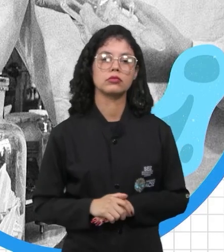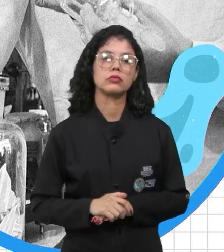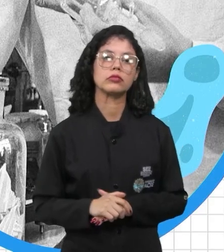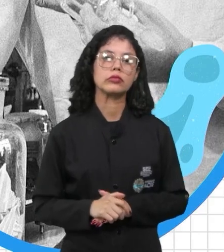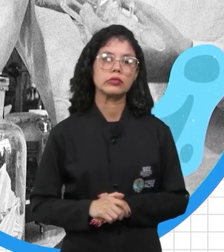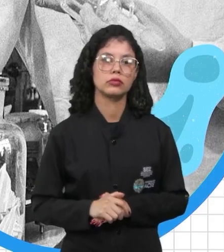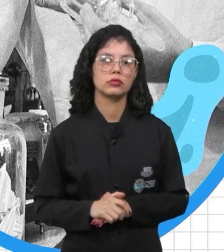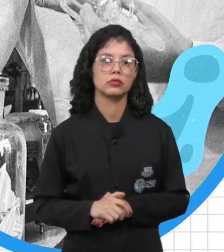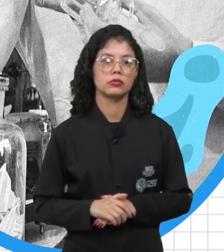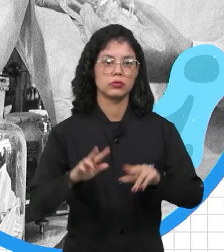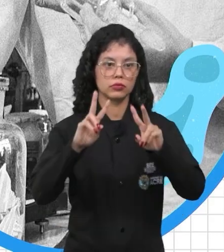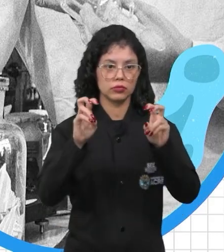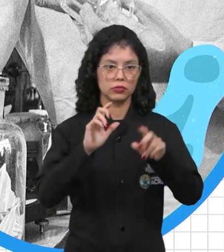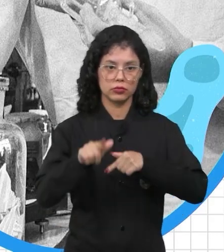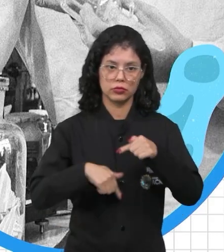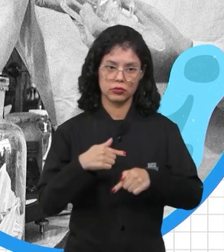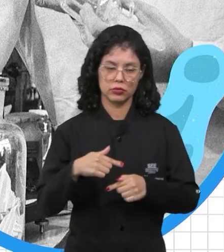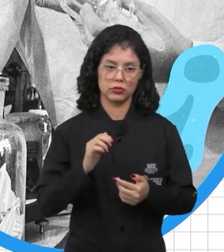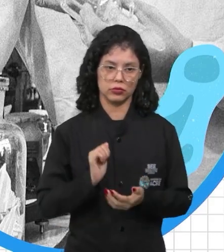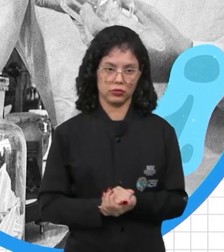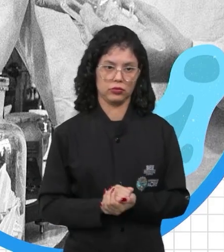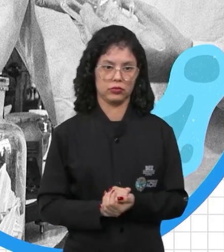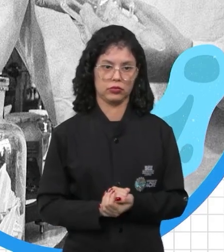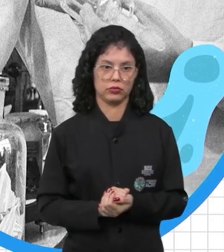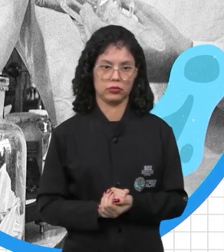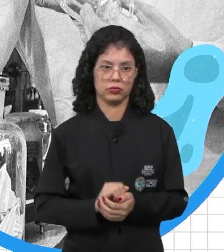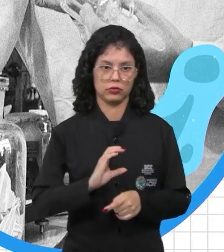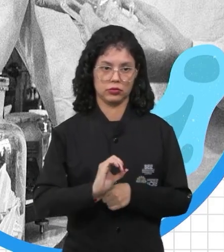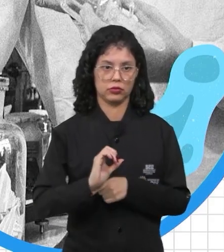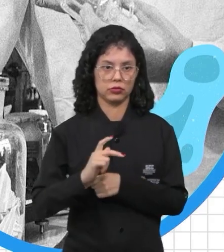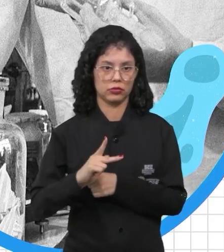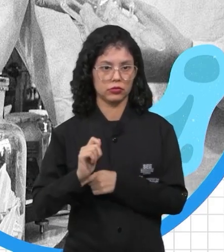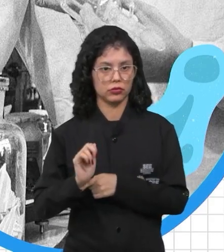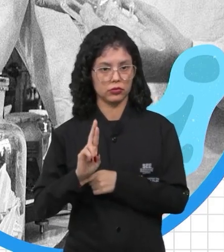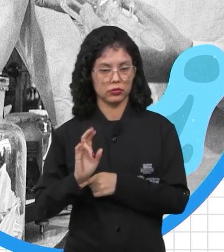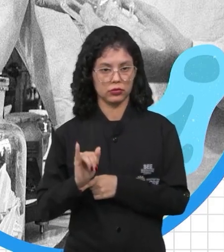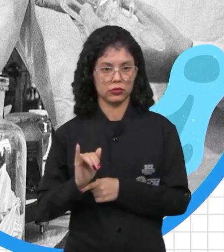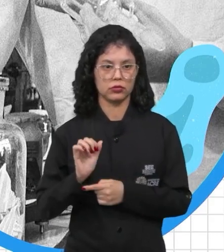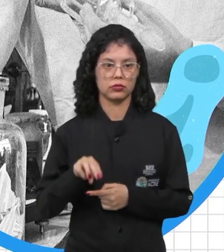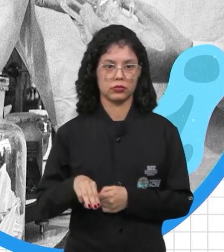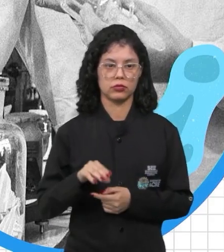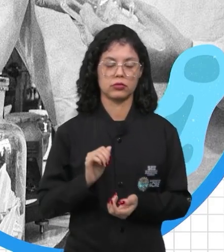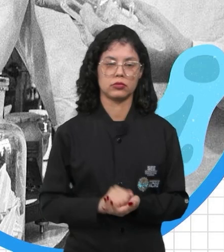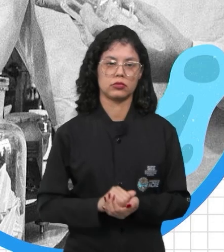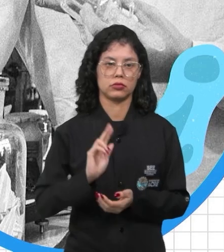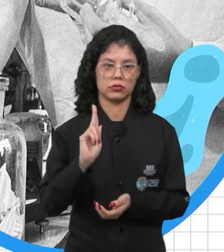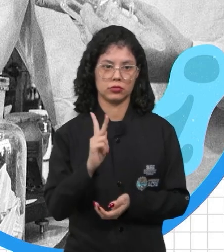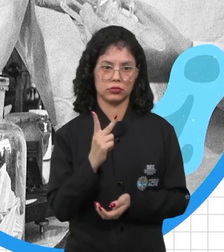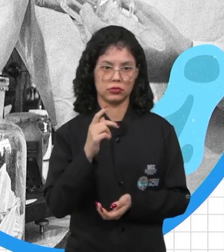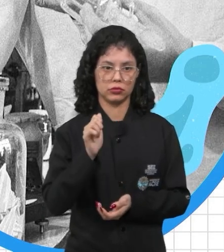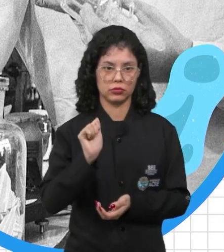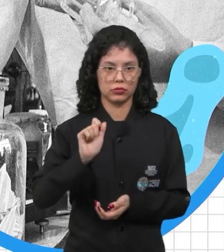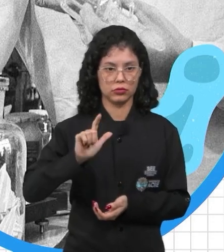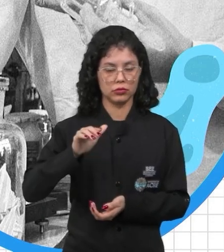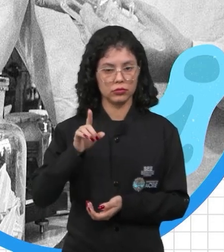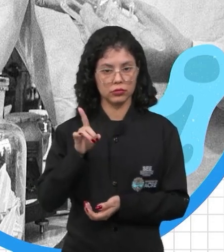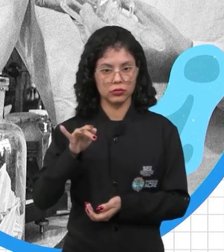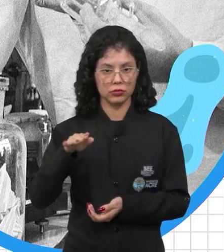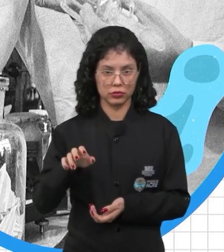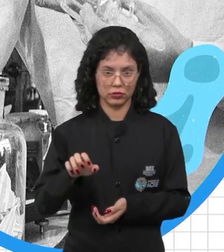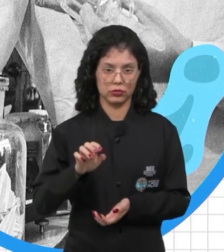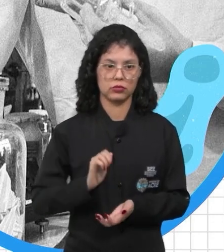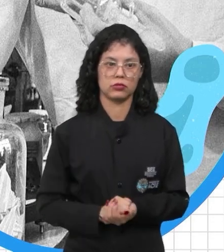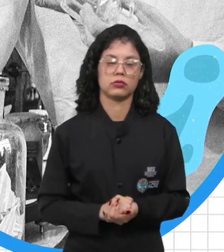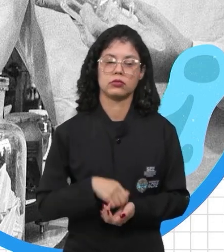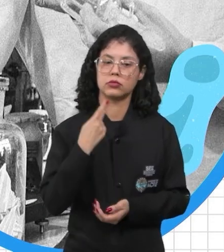vai falar sobre a teoria da evolução química ali de Opary e Haldane. Né? Então, essa teoria, ela